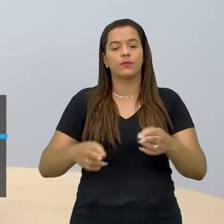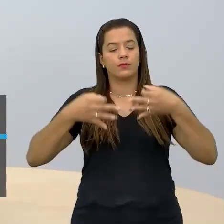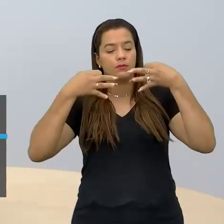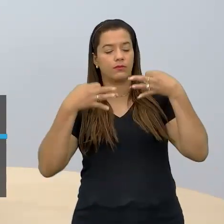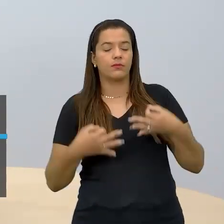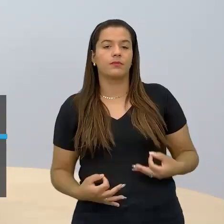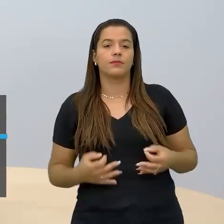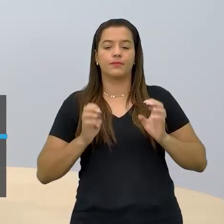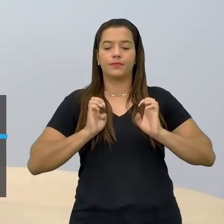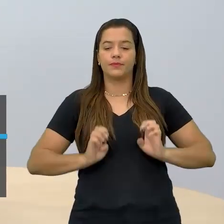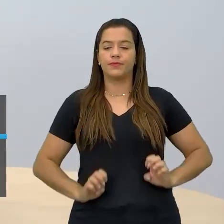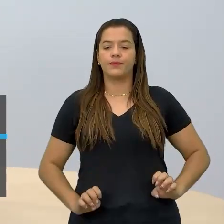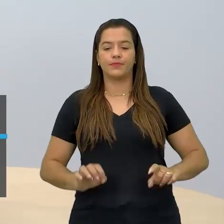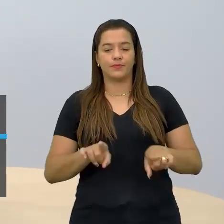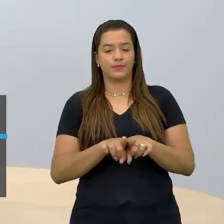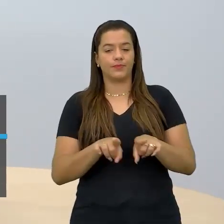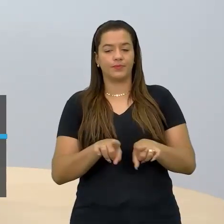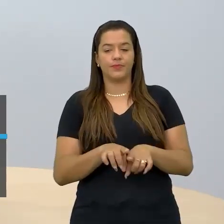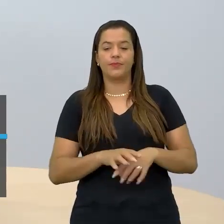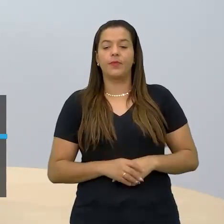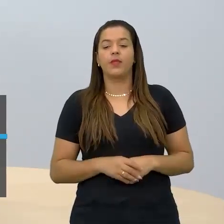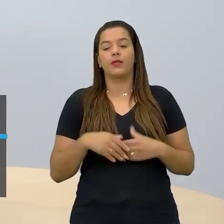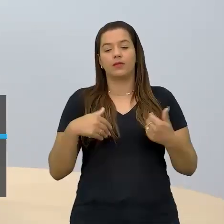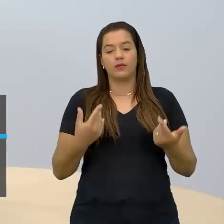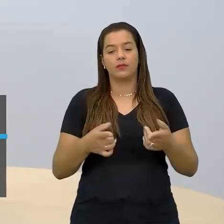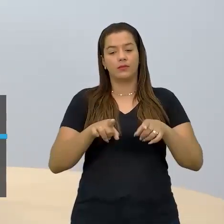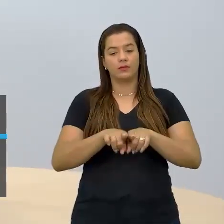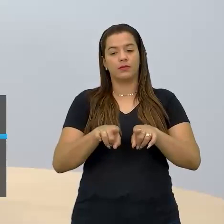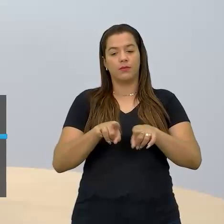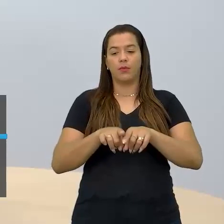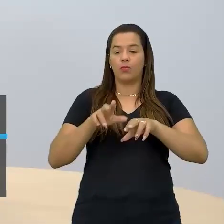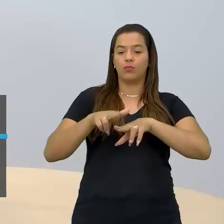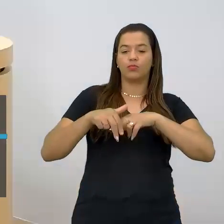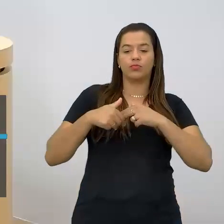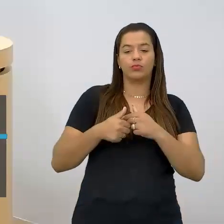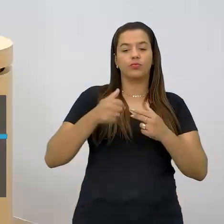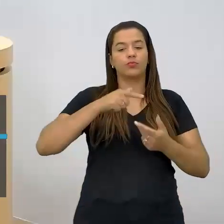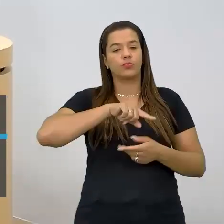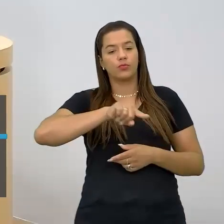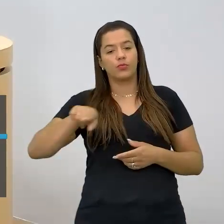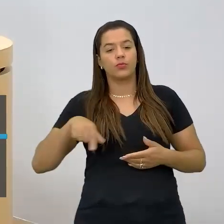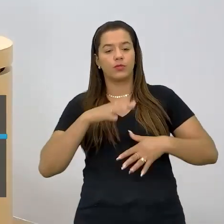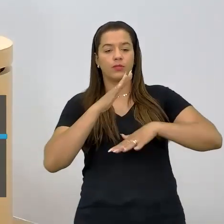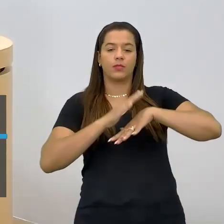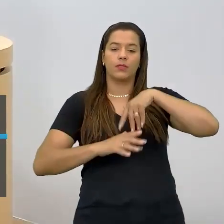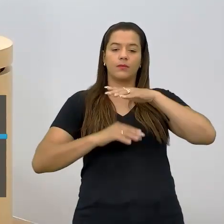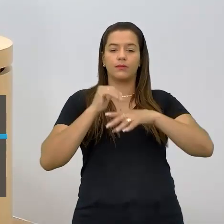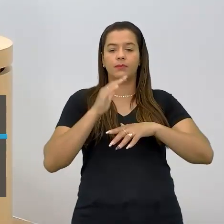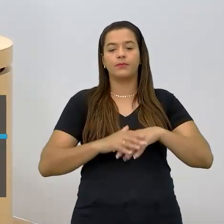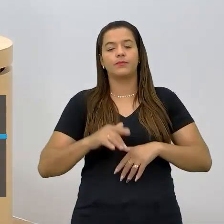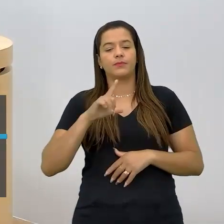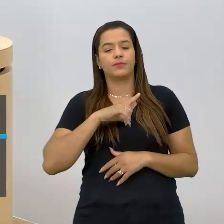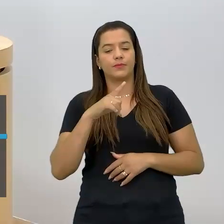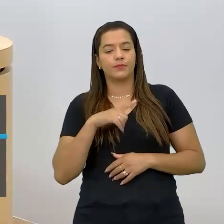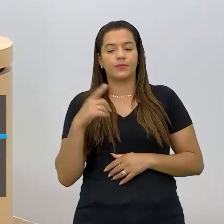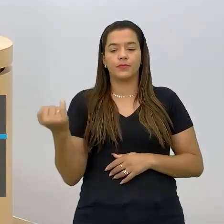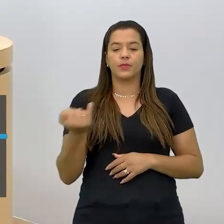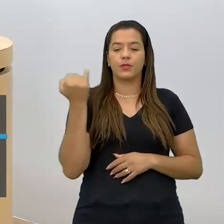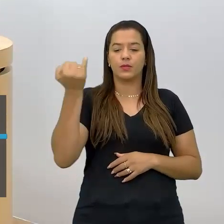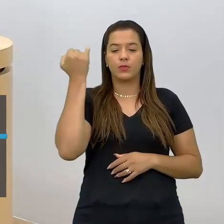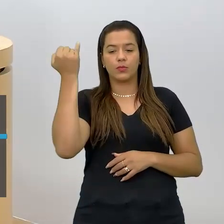ética. Por isso aí a gente selecionou essas habilidades que trazem esse eixo tão importante que é